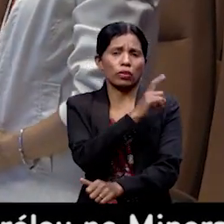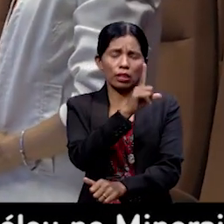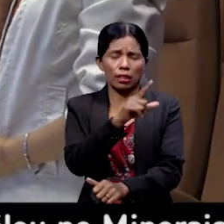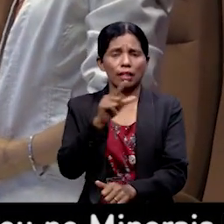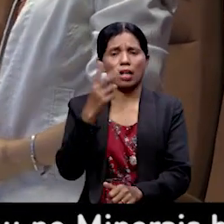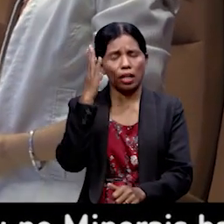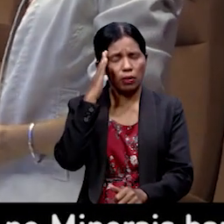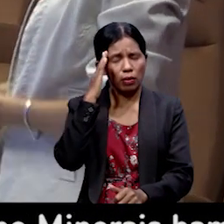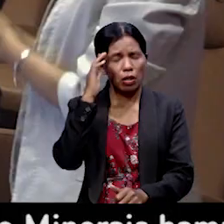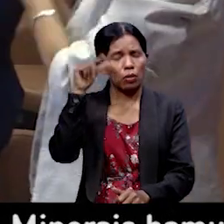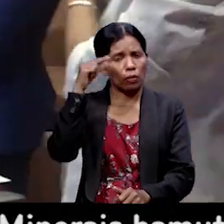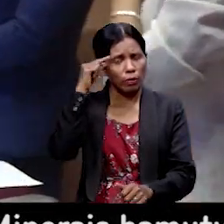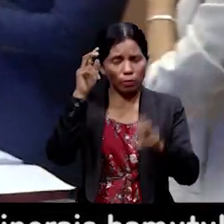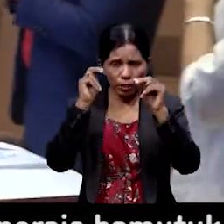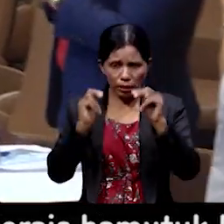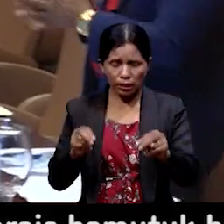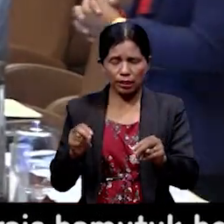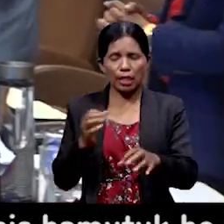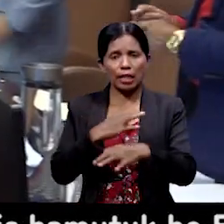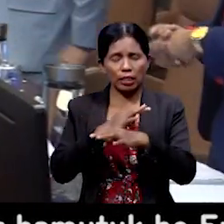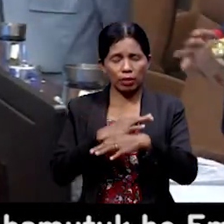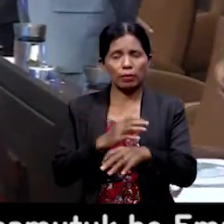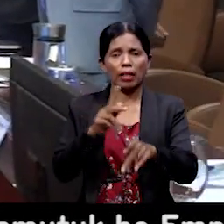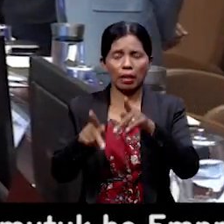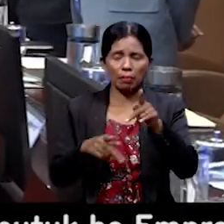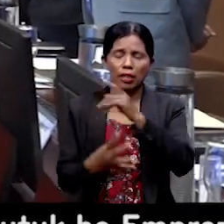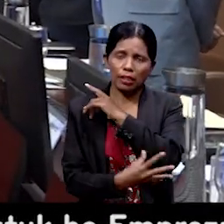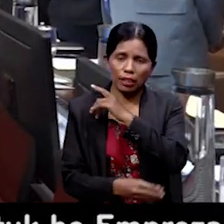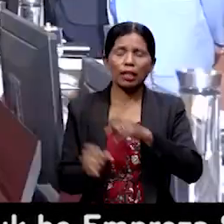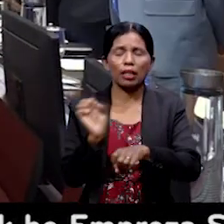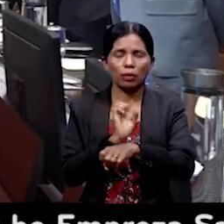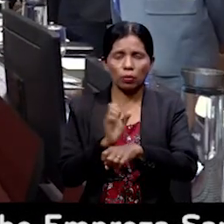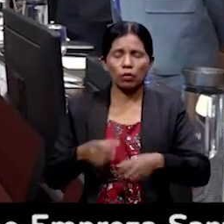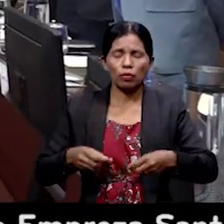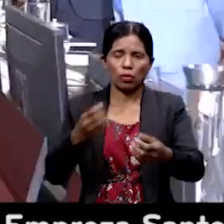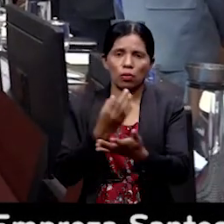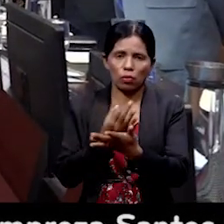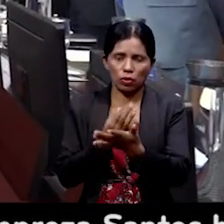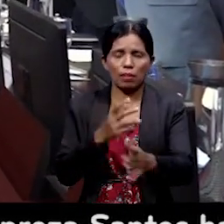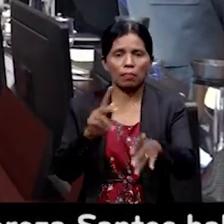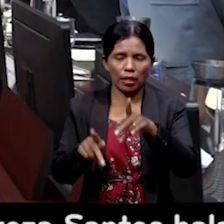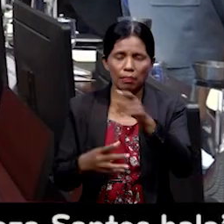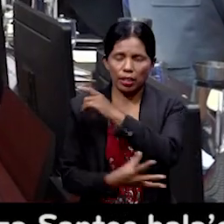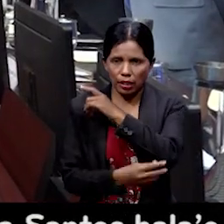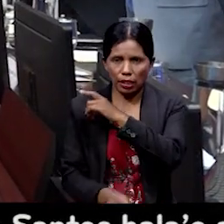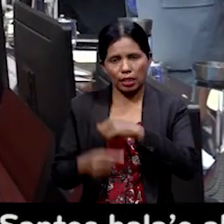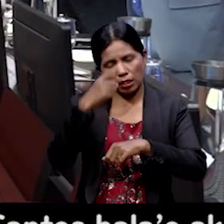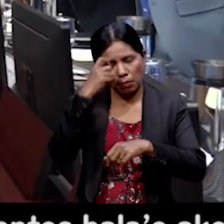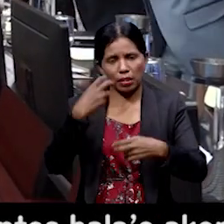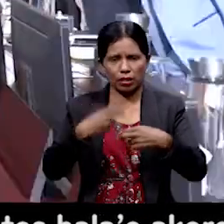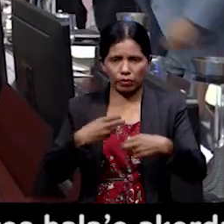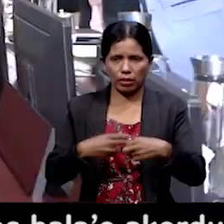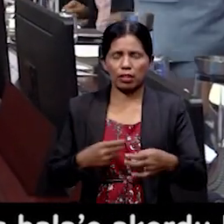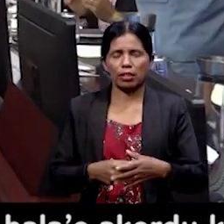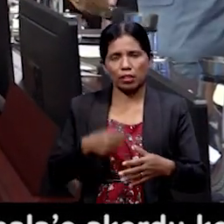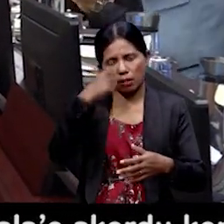de uluk povo na economia, for subsídio para povo, tamba povo sem morrer a situação, mukit nyalaran. Tamba ne Fontil husuba